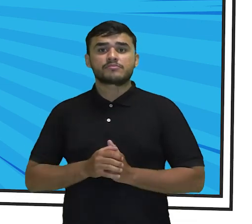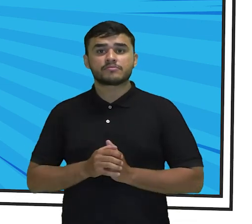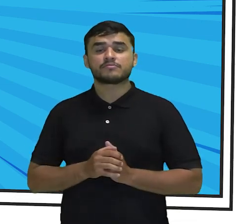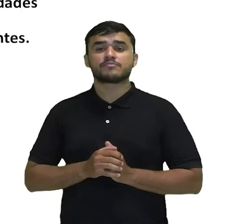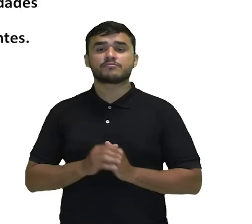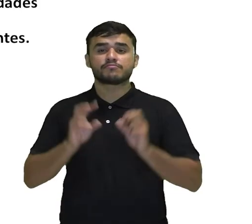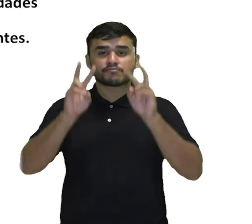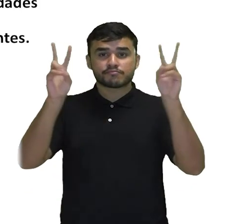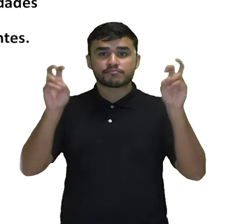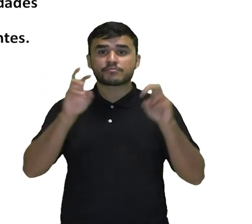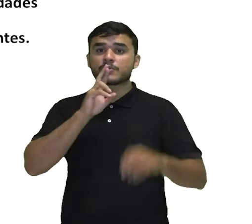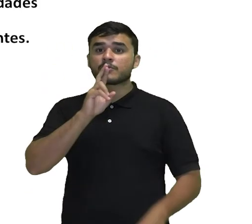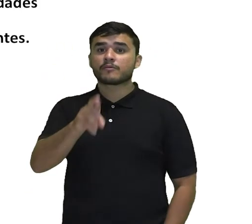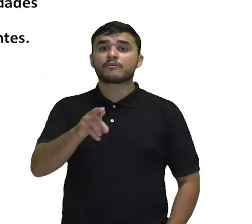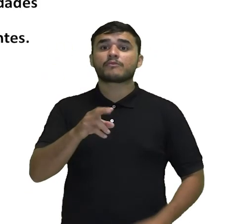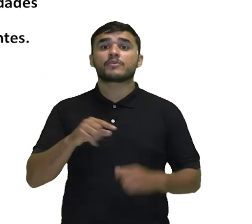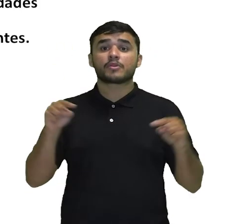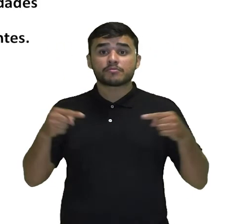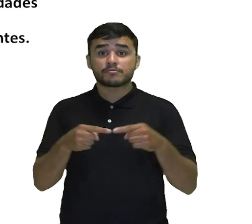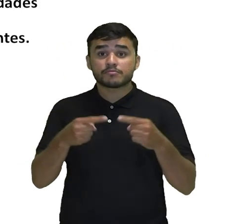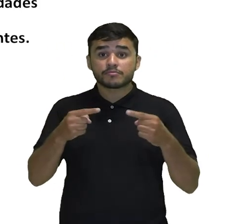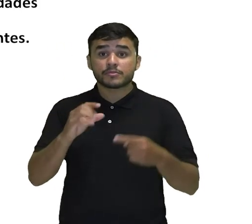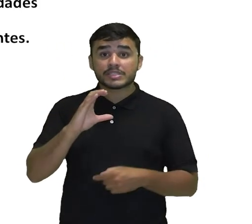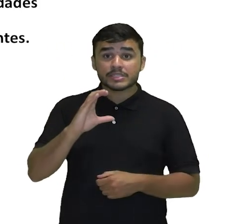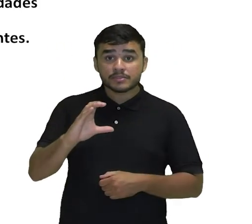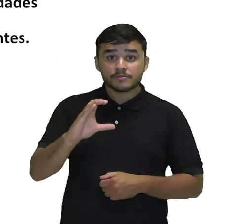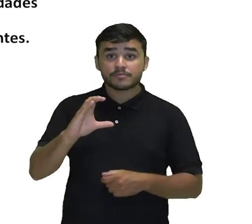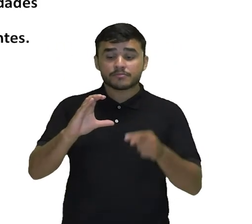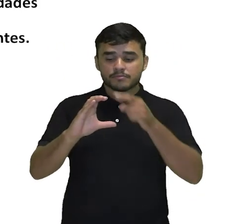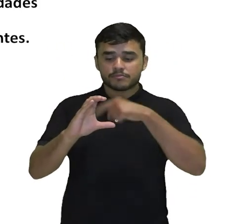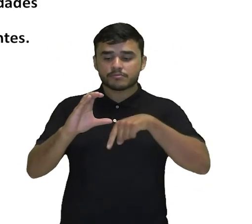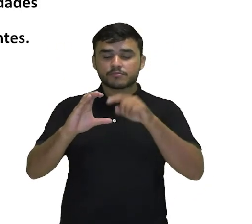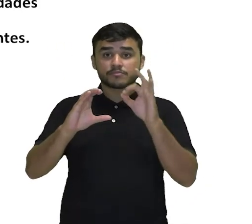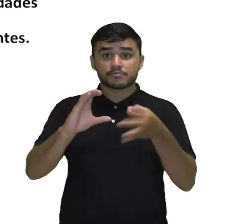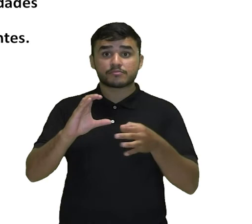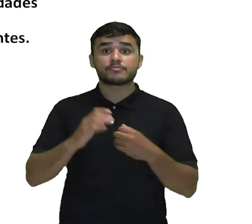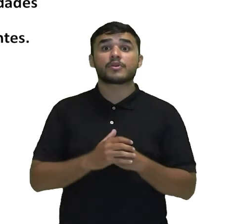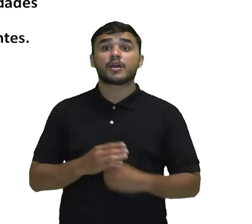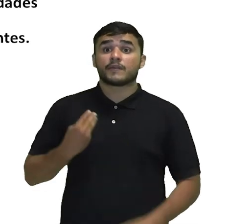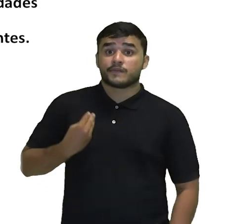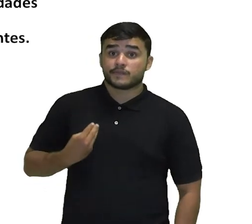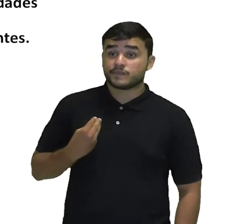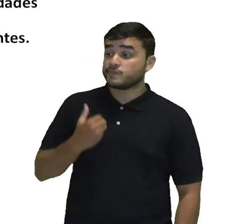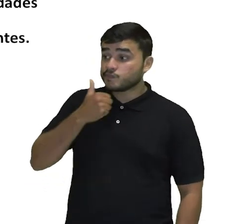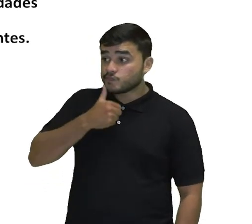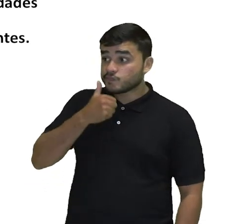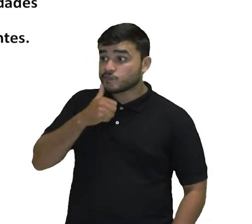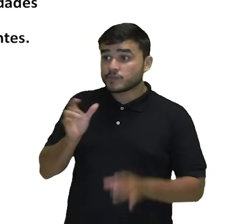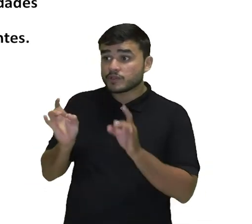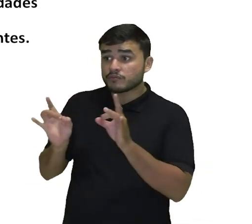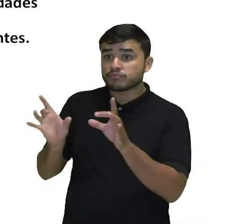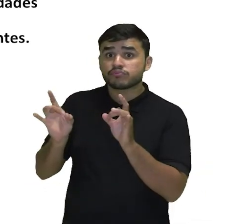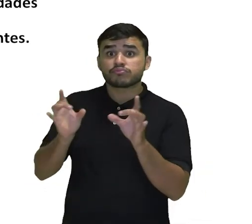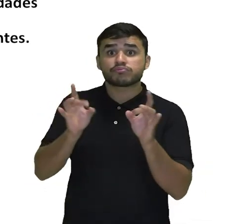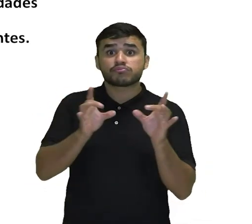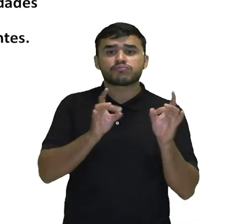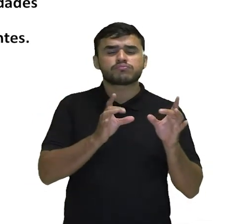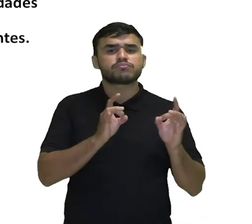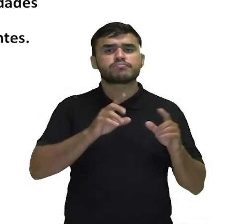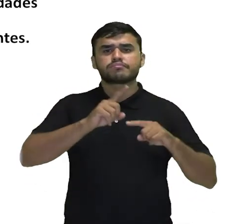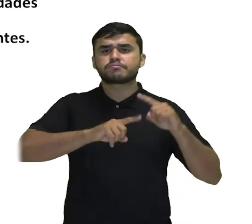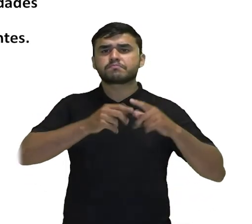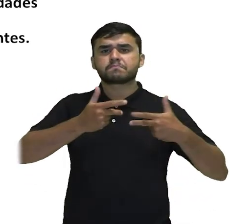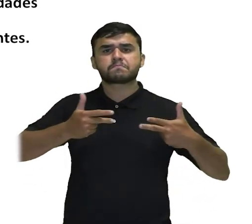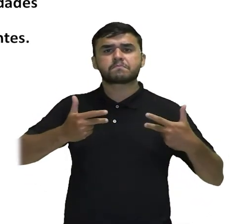opção correta para essa questão é a opção C. Presença de mulheres negras no comércio de rua de diversos produtos e